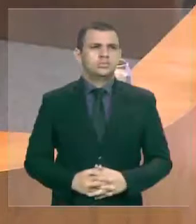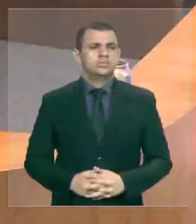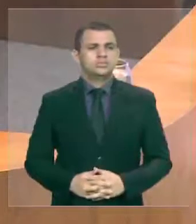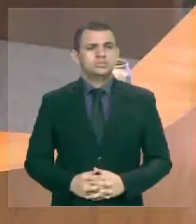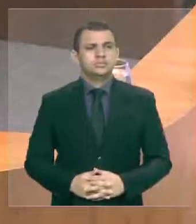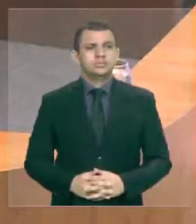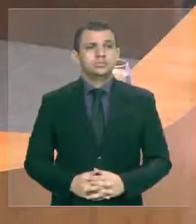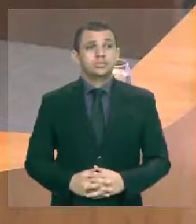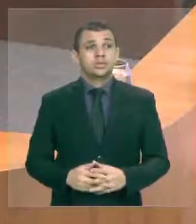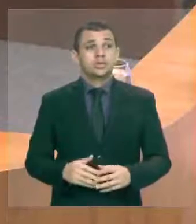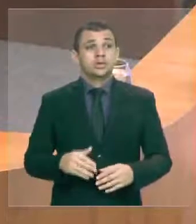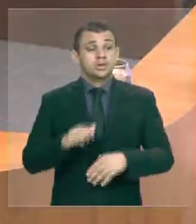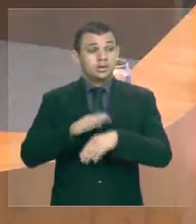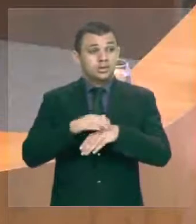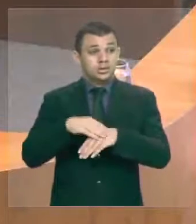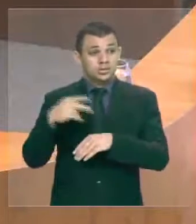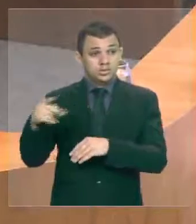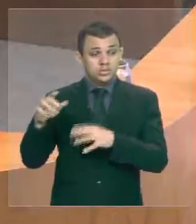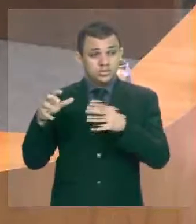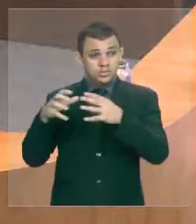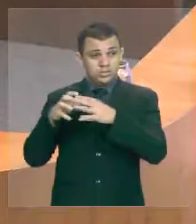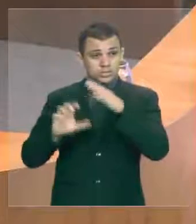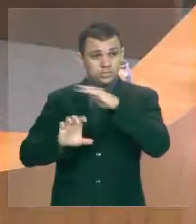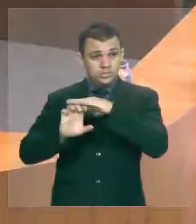Em mãos de um monopólio